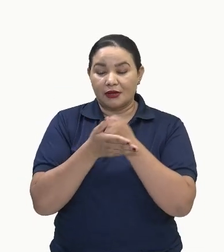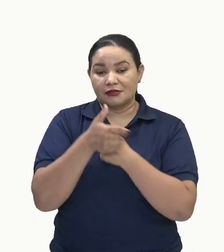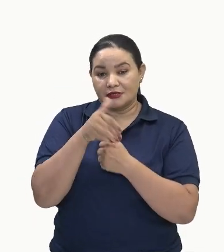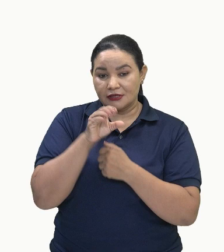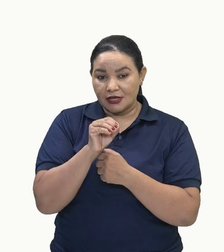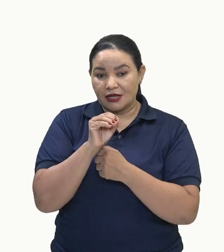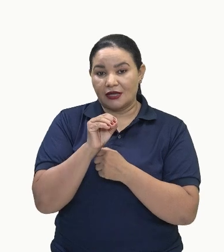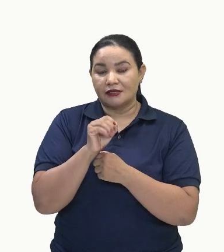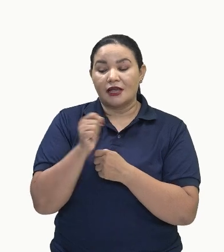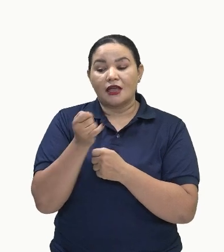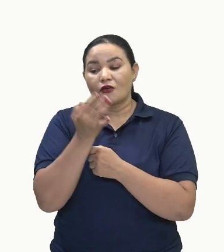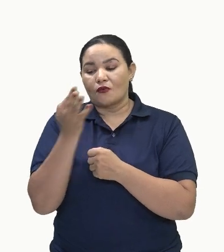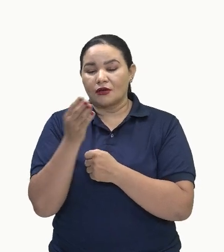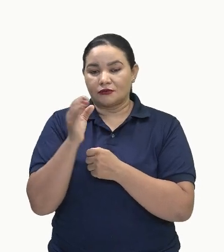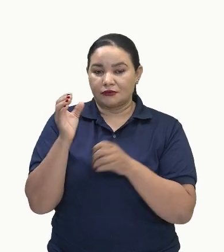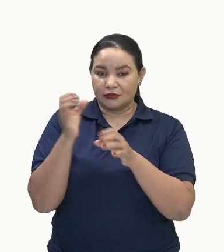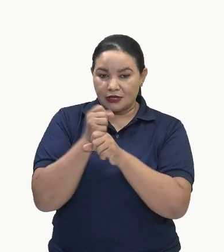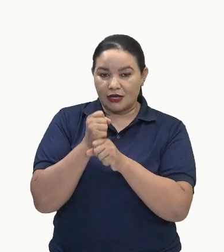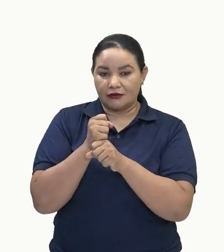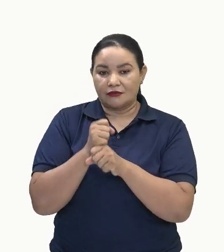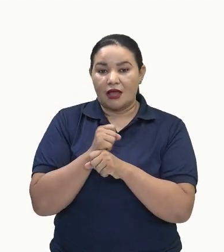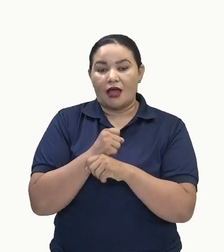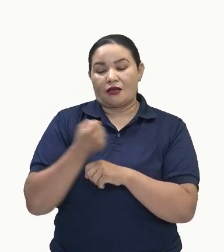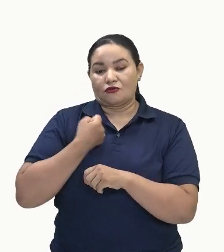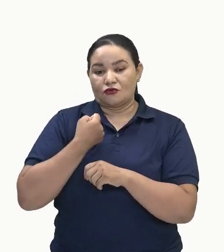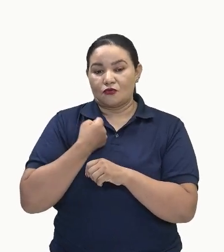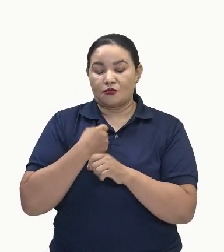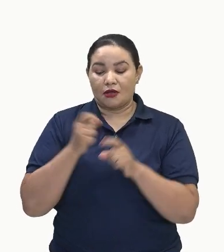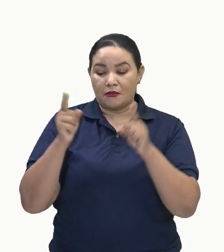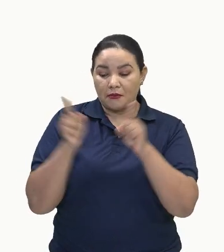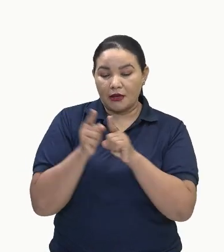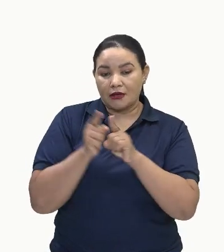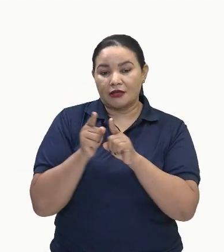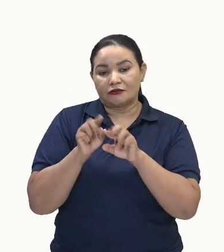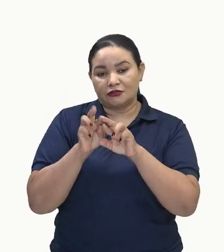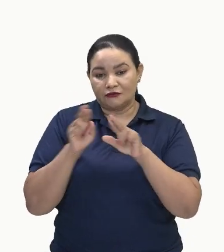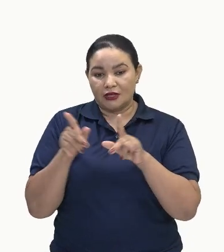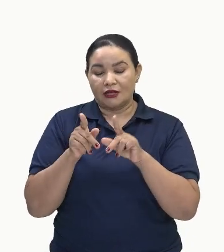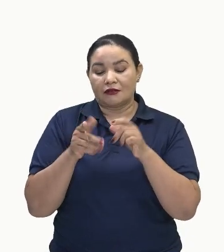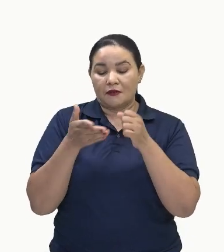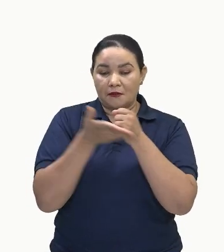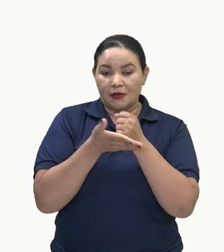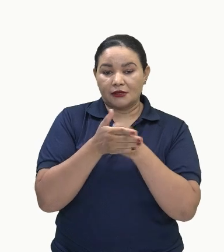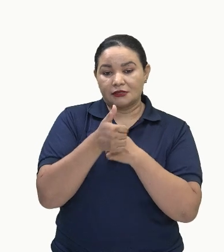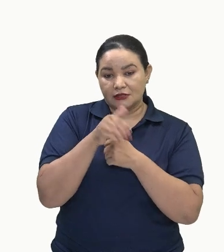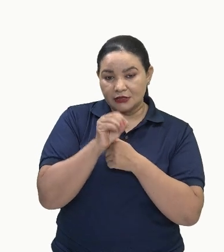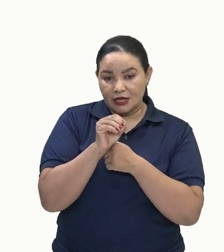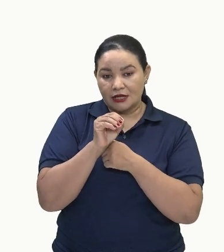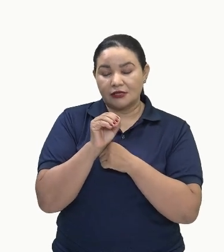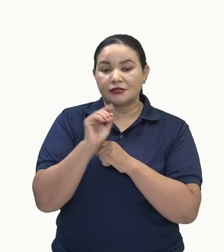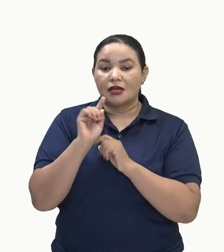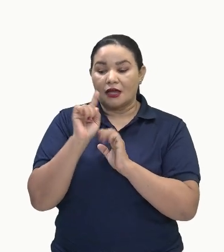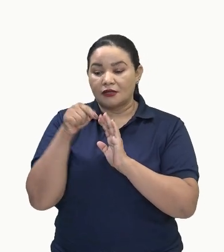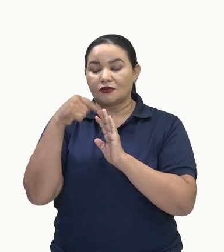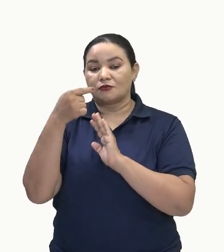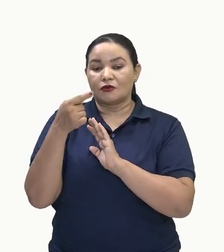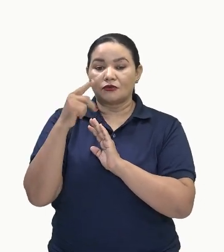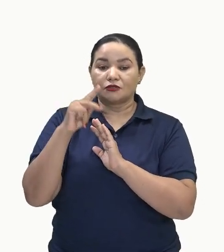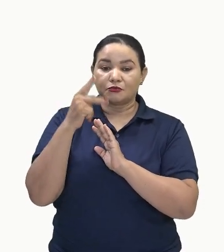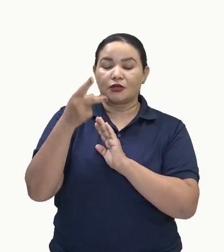à quantidade de zeros. Quando o número é pequeno, colocamos a base 10 e elevamos ao expoente sendo